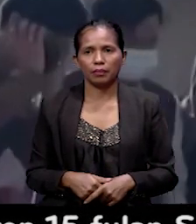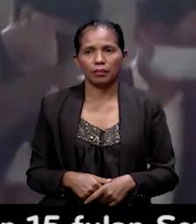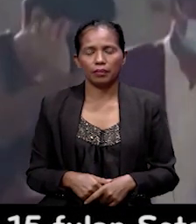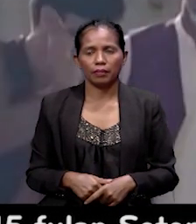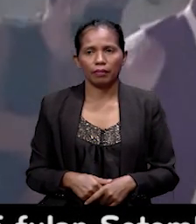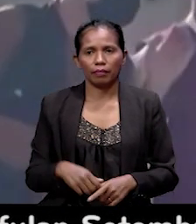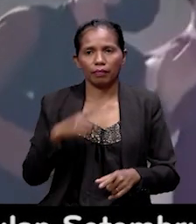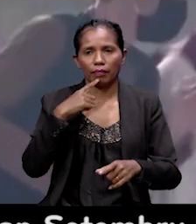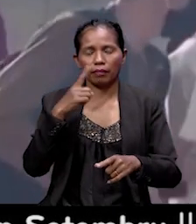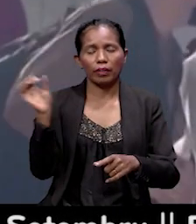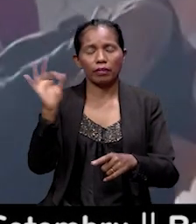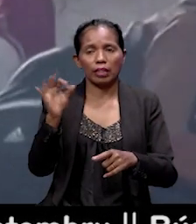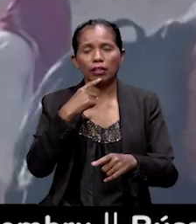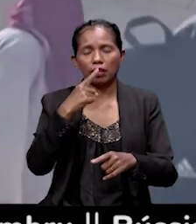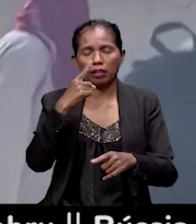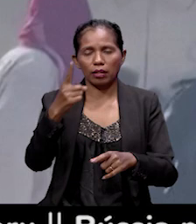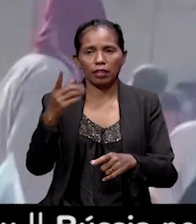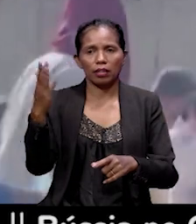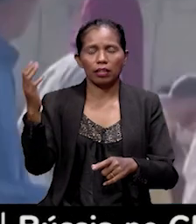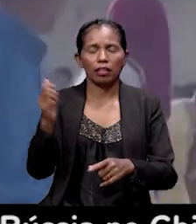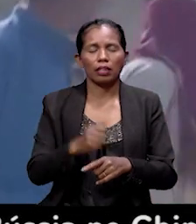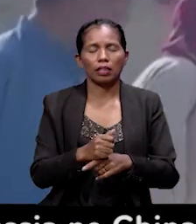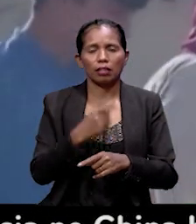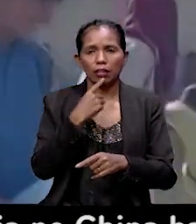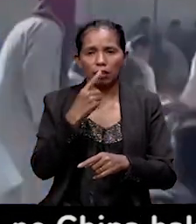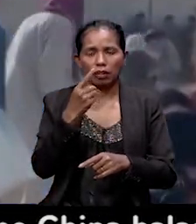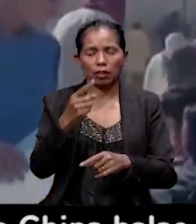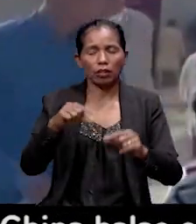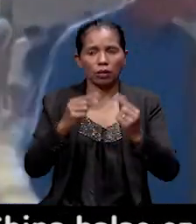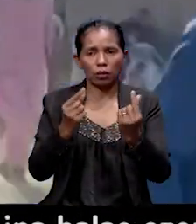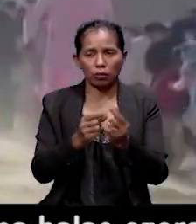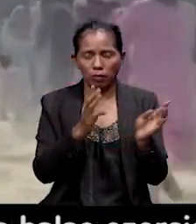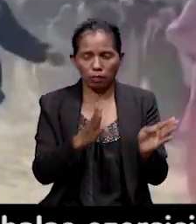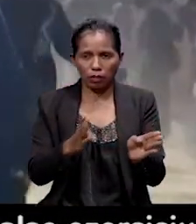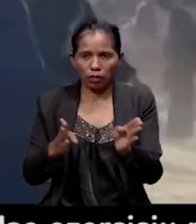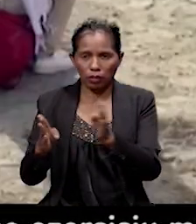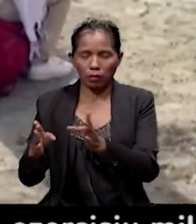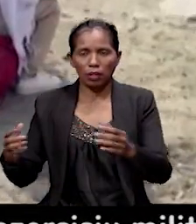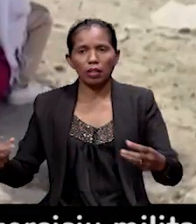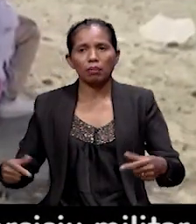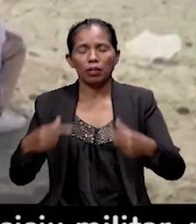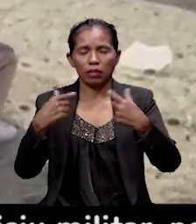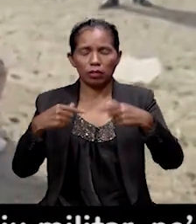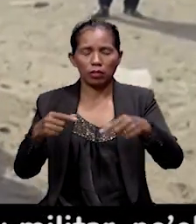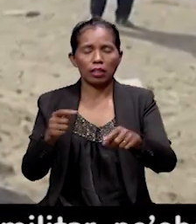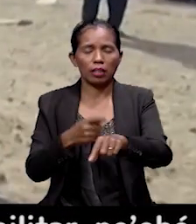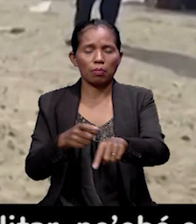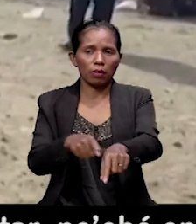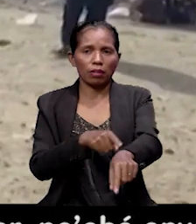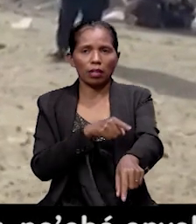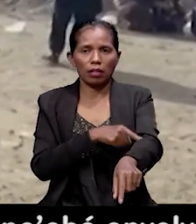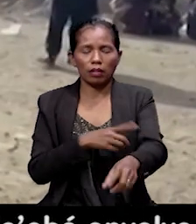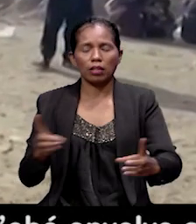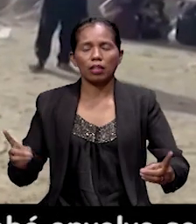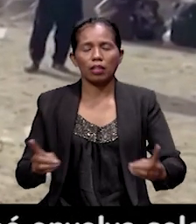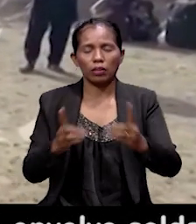Porta-voz Frente Nacional Resistência Ali Maisam Najari Hateten, grupo ne prepara am ba conflito longo prazo ho Talibã nebe se